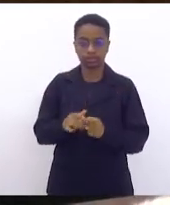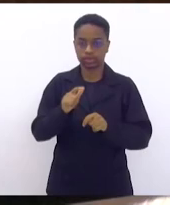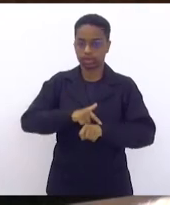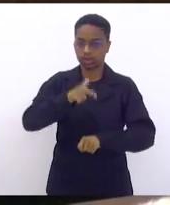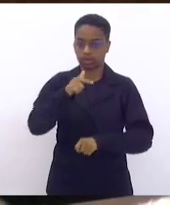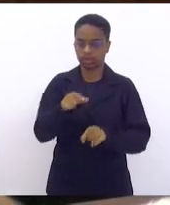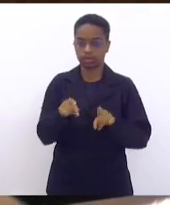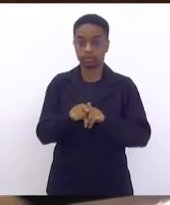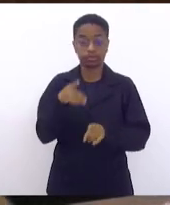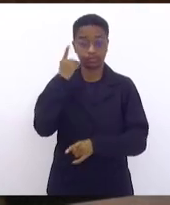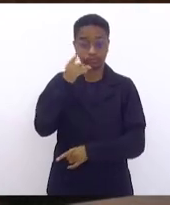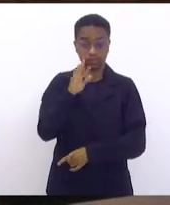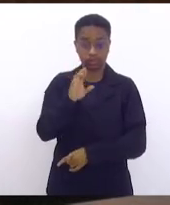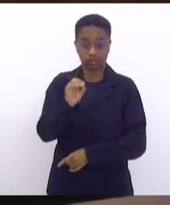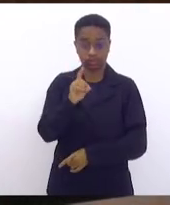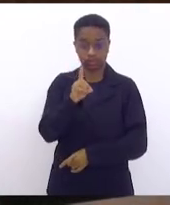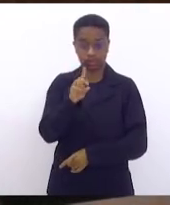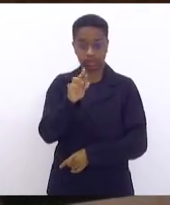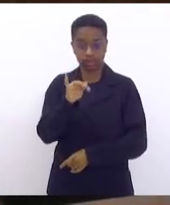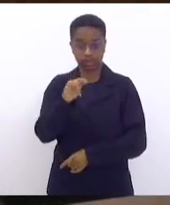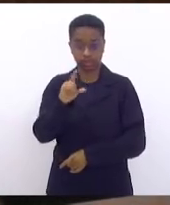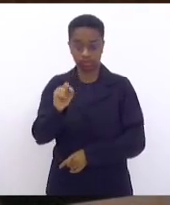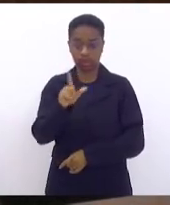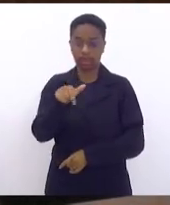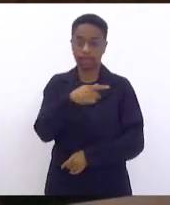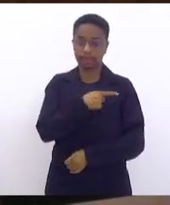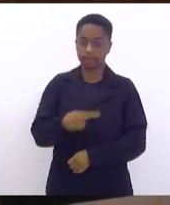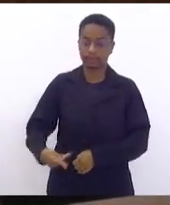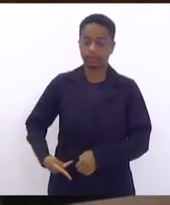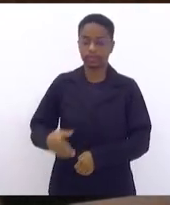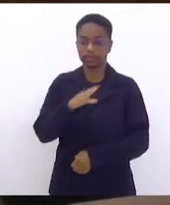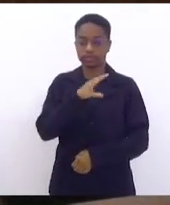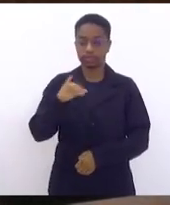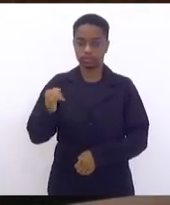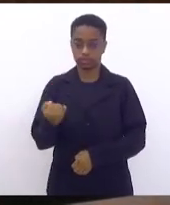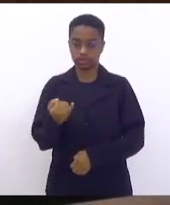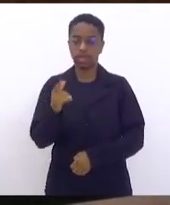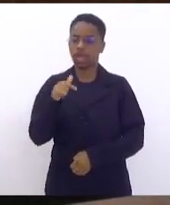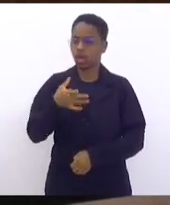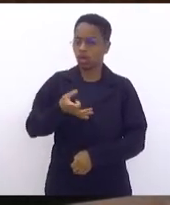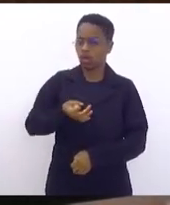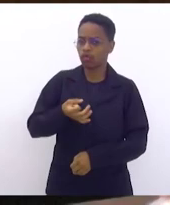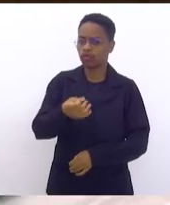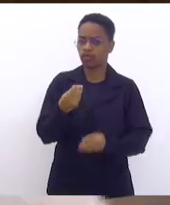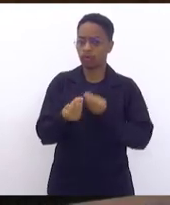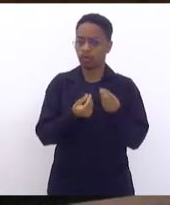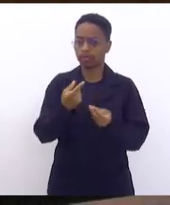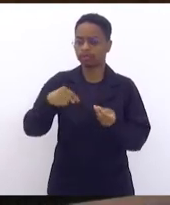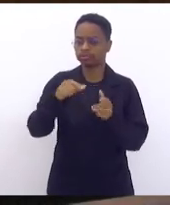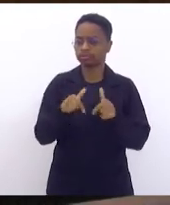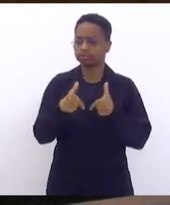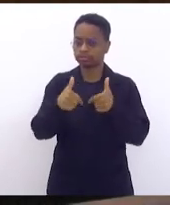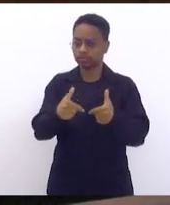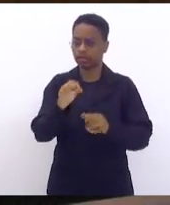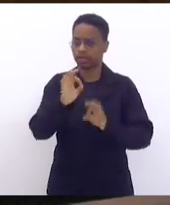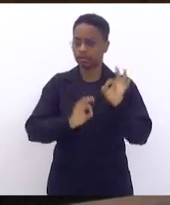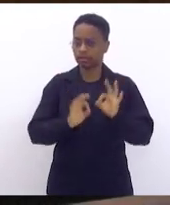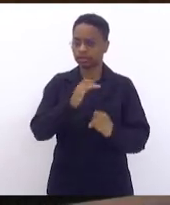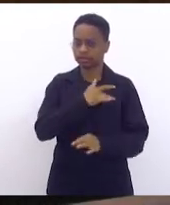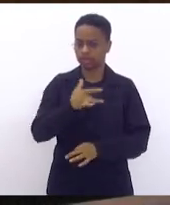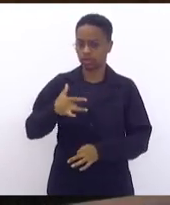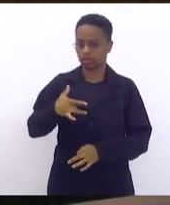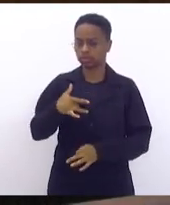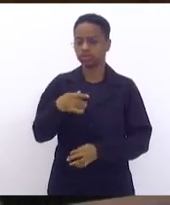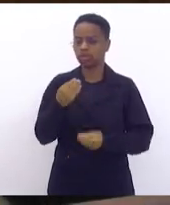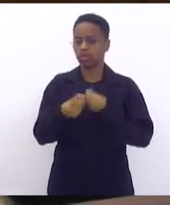Deputado Rodrigo Amorim, nosso presidente da CCJ, é uma covardia o que os planos de saúde estão fazendo com